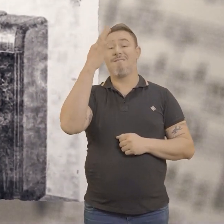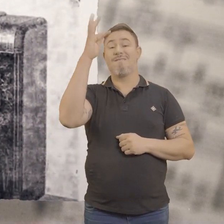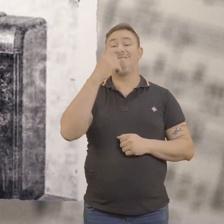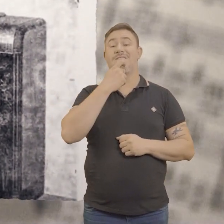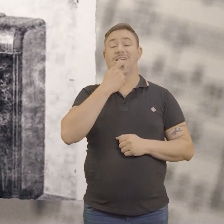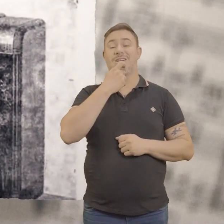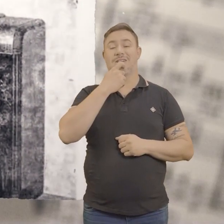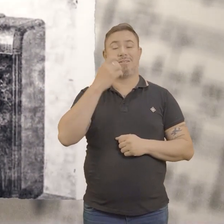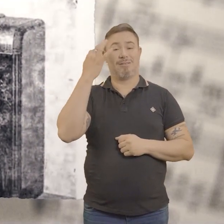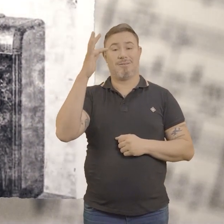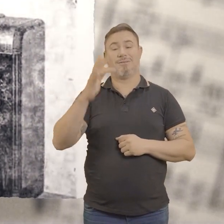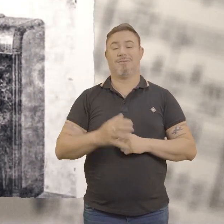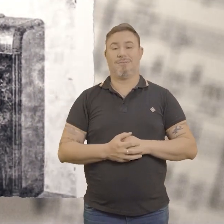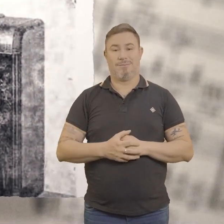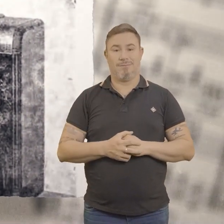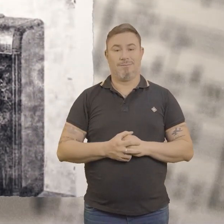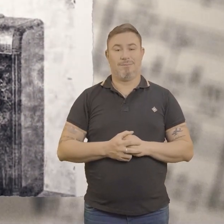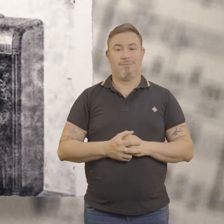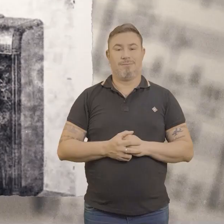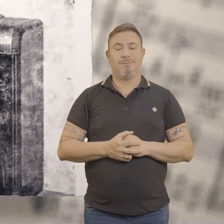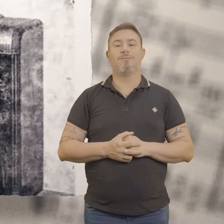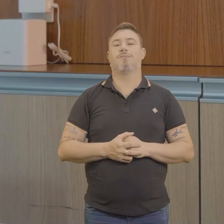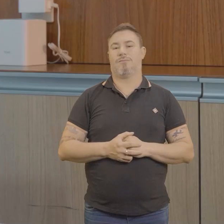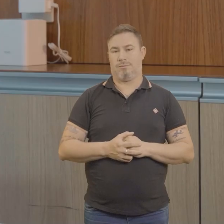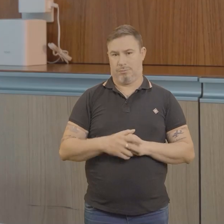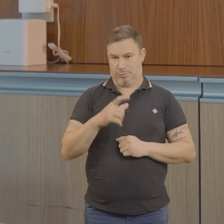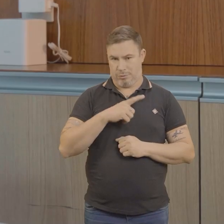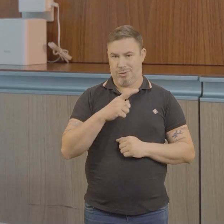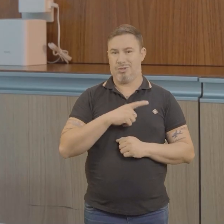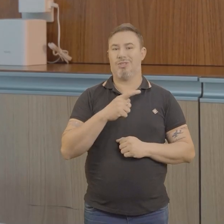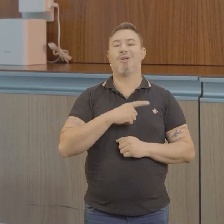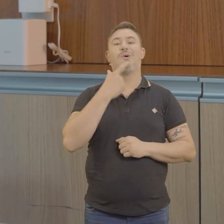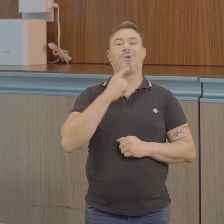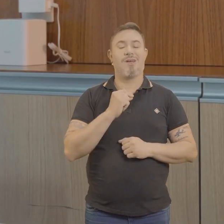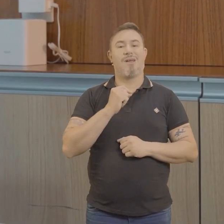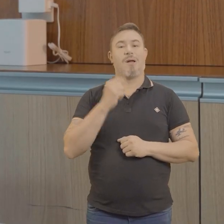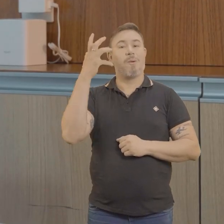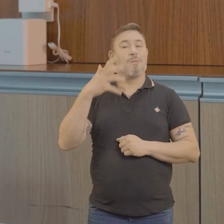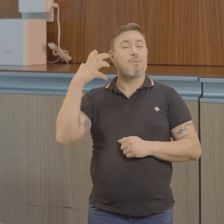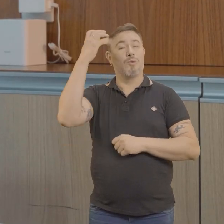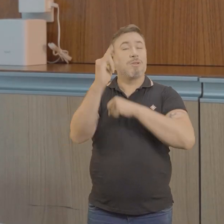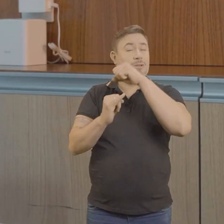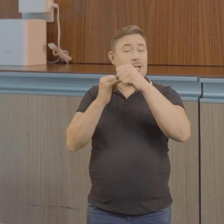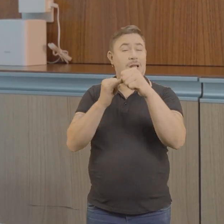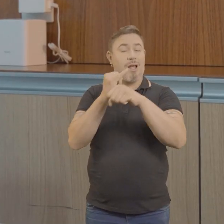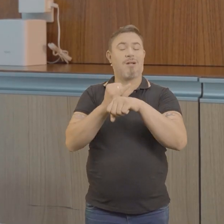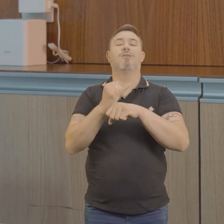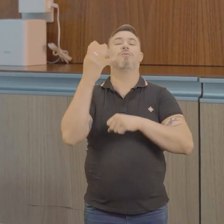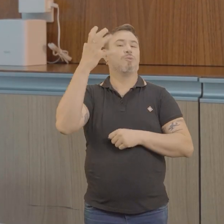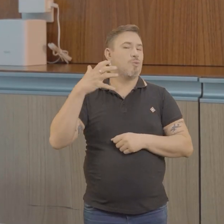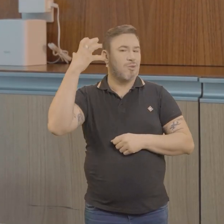there's a land that I heard. Havia uma penetração internacional. As canções